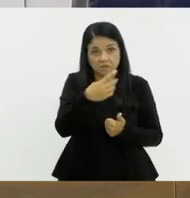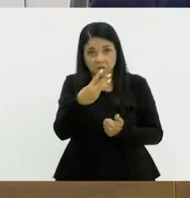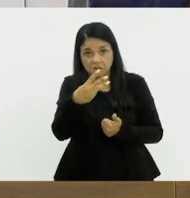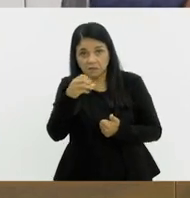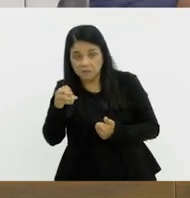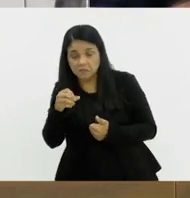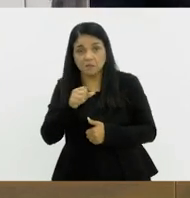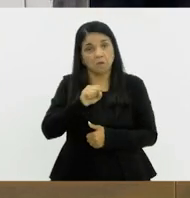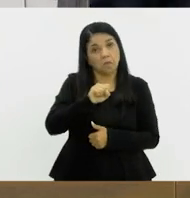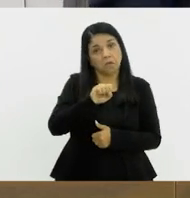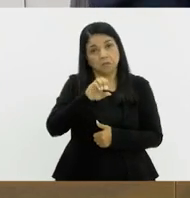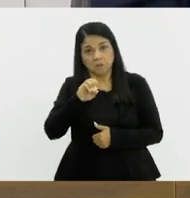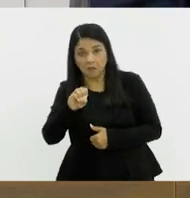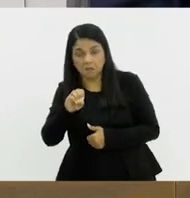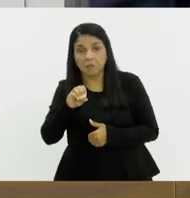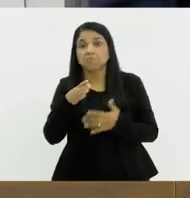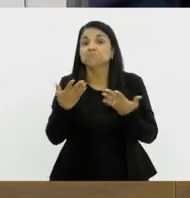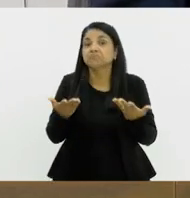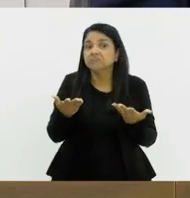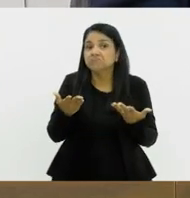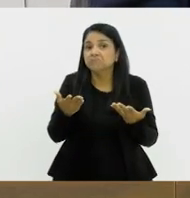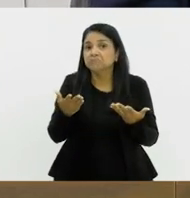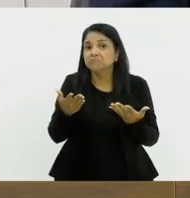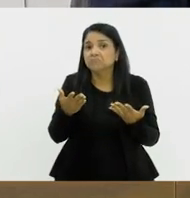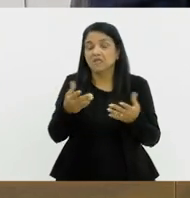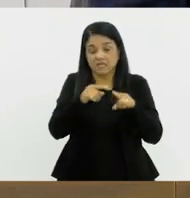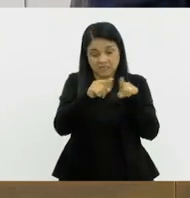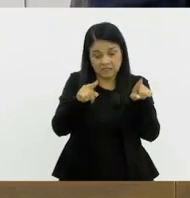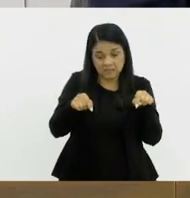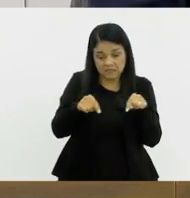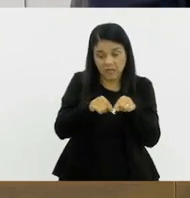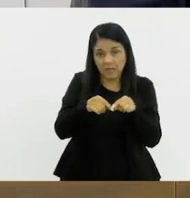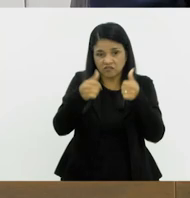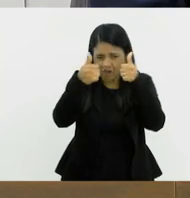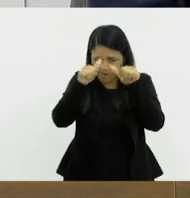são os 80, quantos são? É a sala de triagem, que está sendo